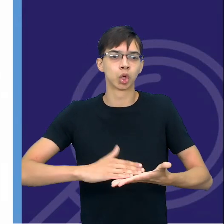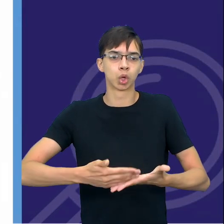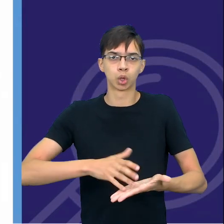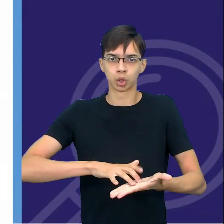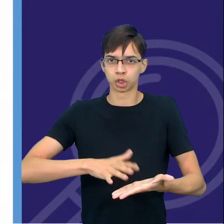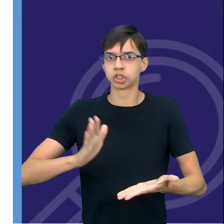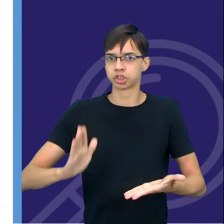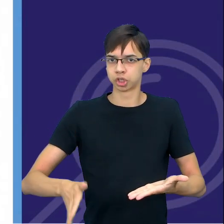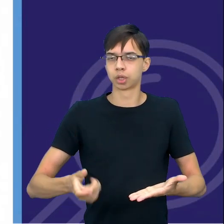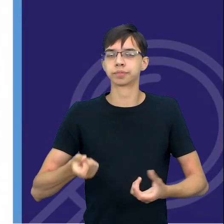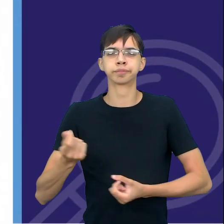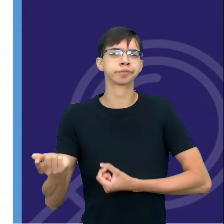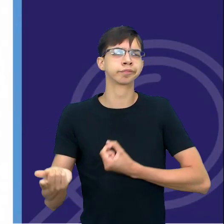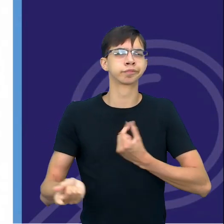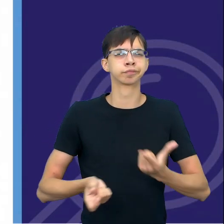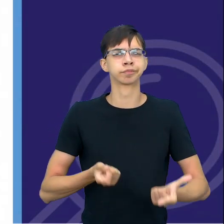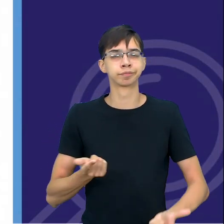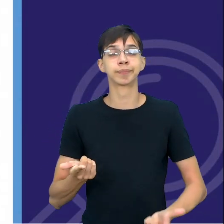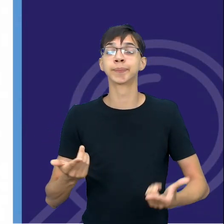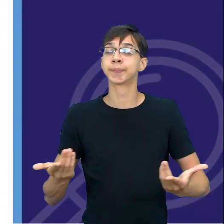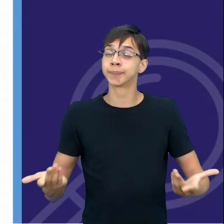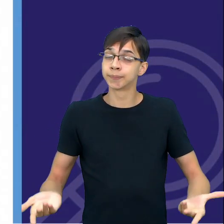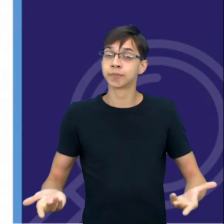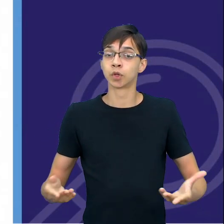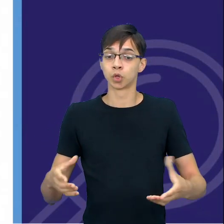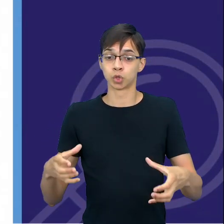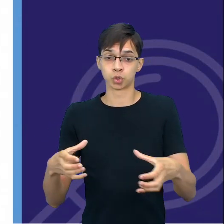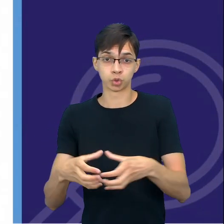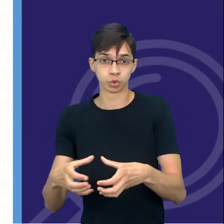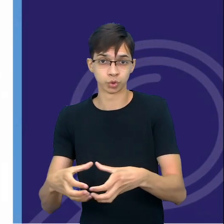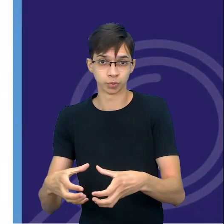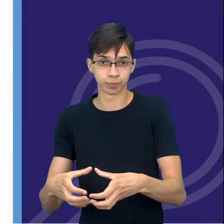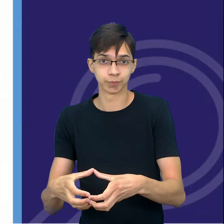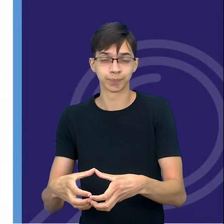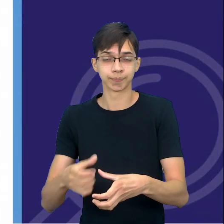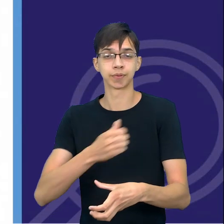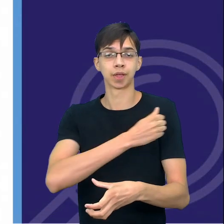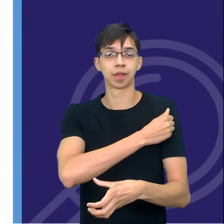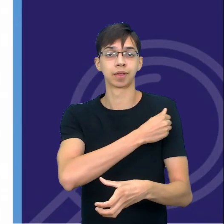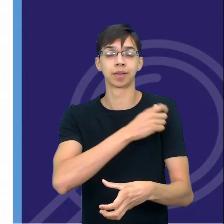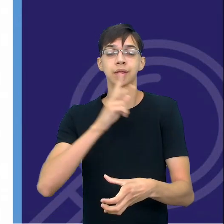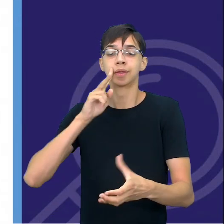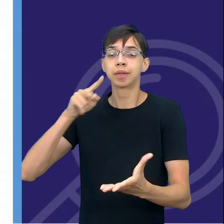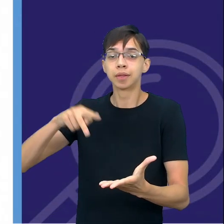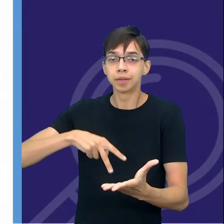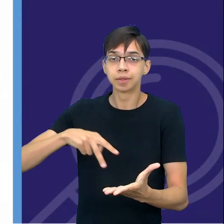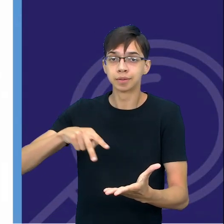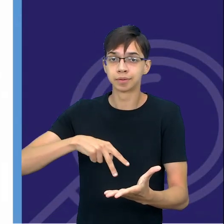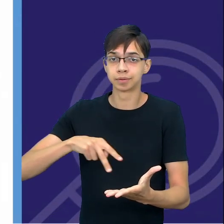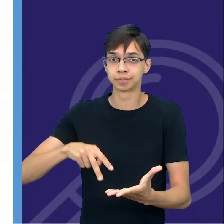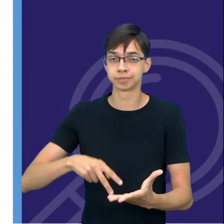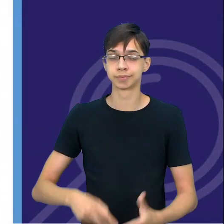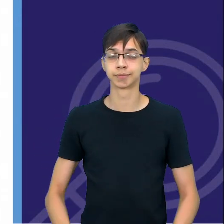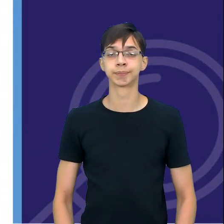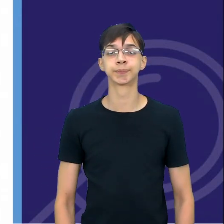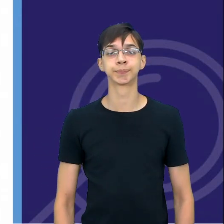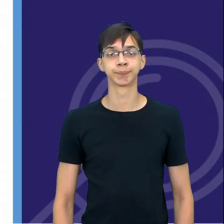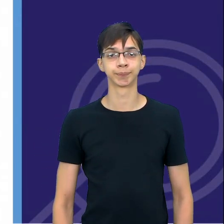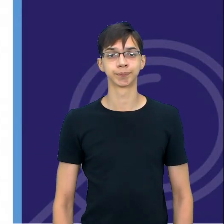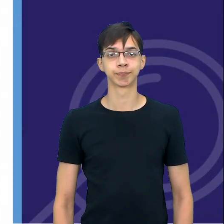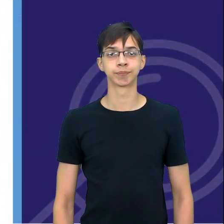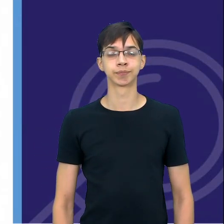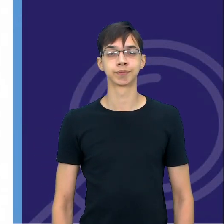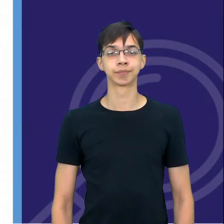os alunos fazem a leitura nos grupos, e vocês podem utilizar o método de Jigsaw, que a gente já apresentou em algumas formações, existe um